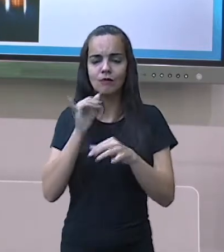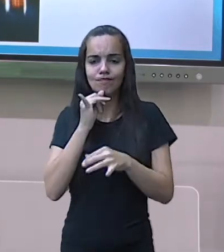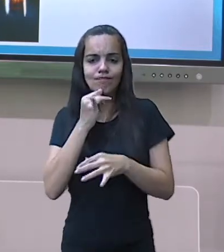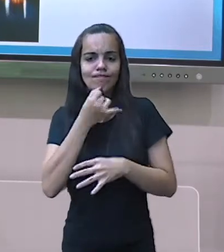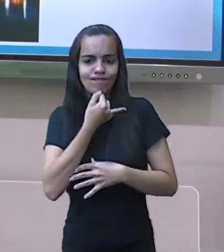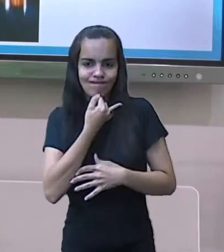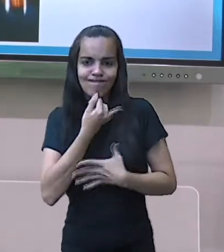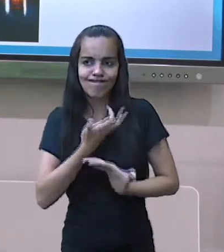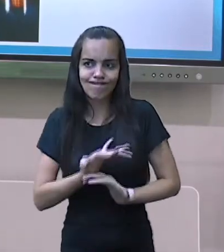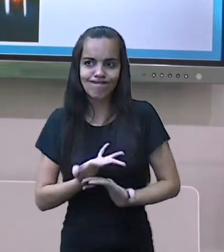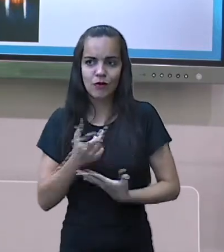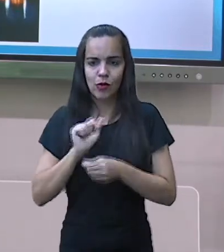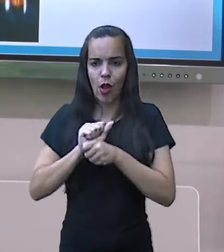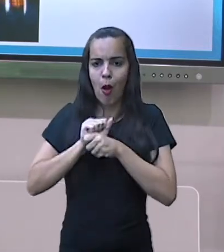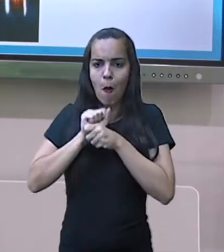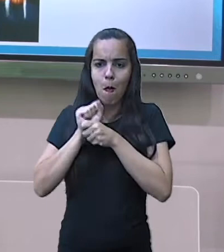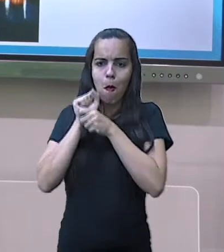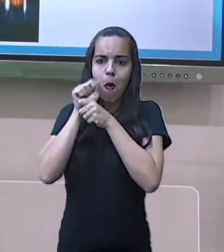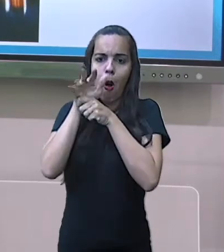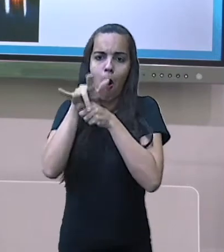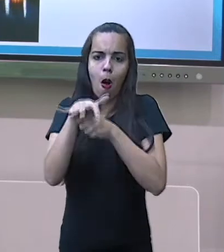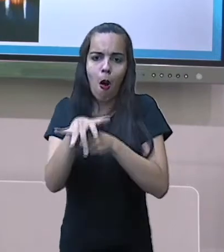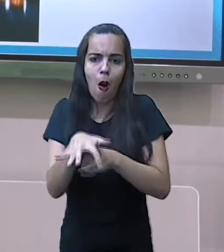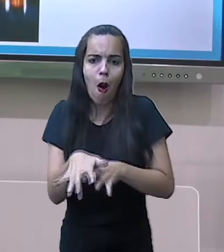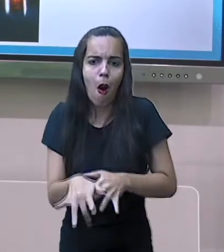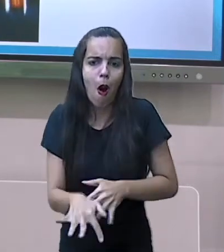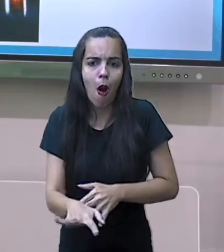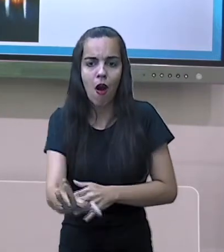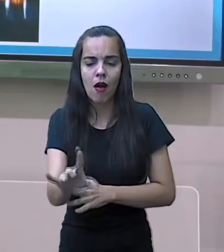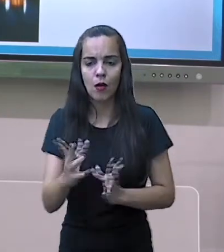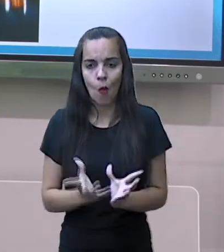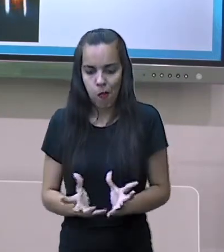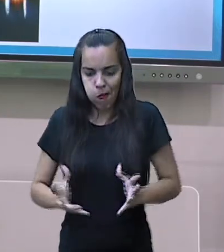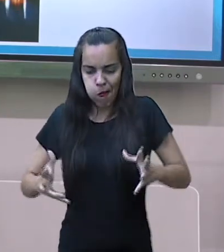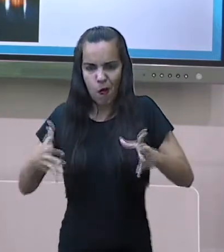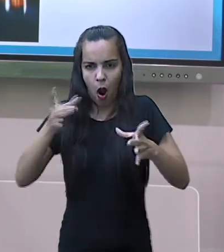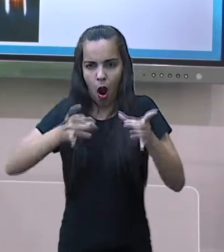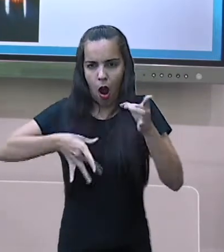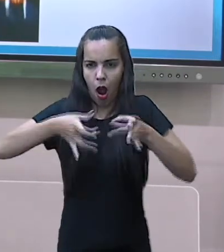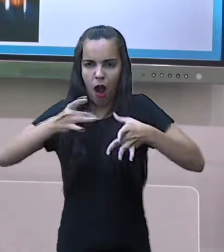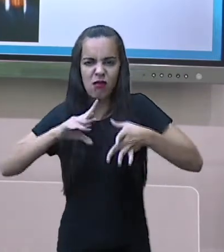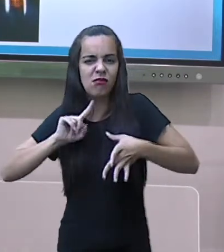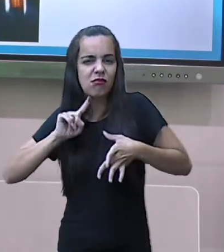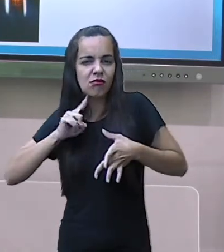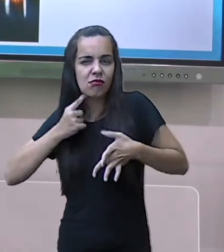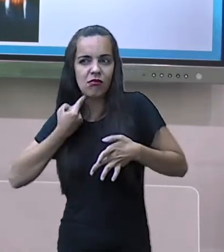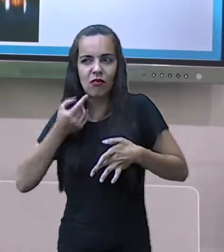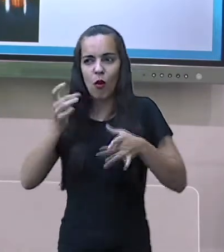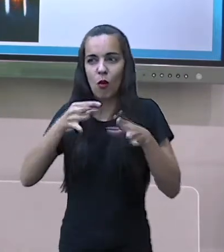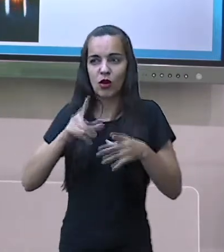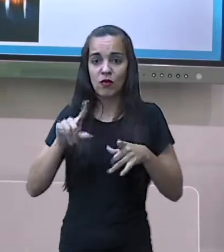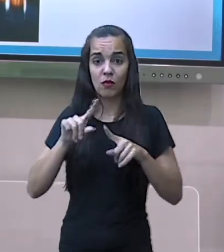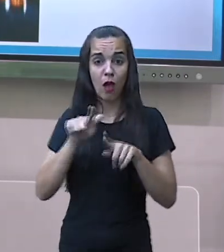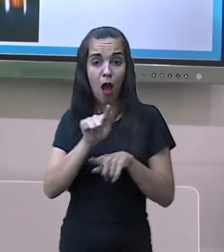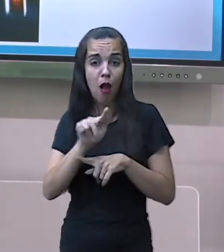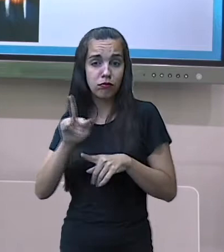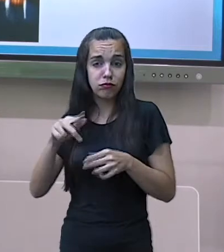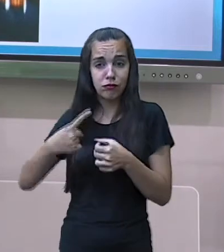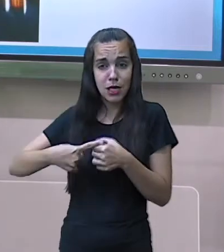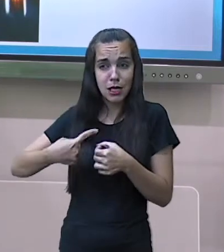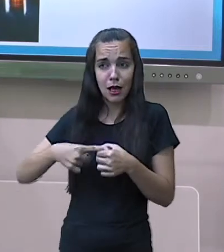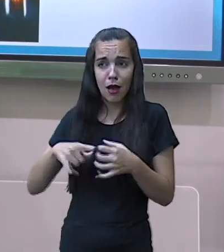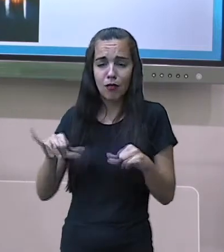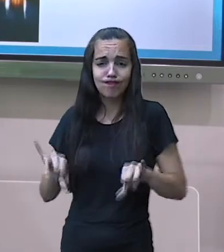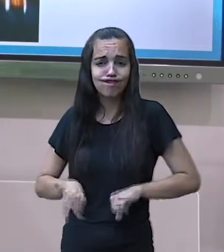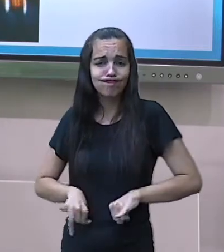acidente, que as águas do Rio Doce ficaram contaminadas. A cidade de Valadares sofreu muito